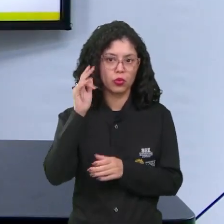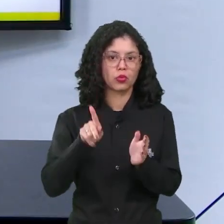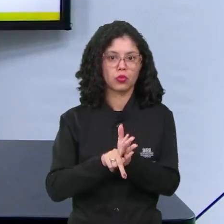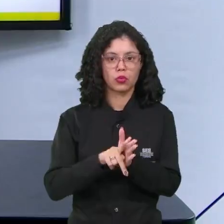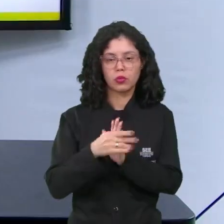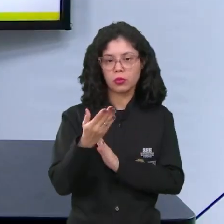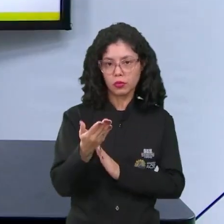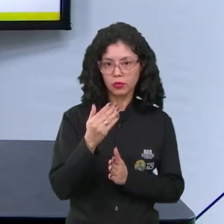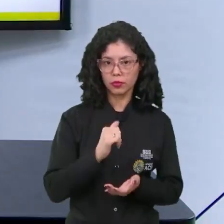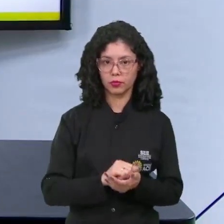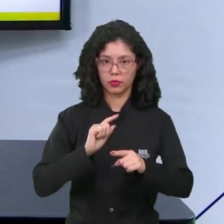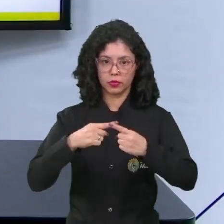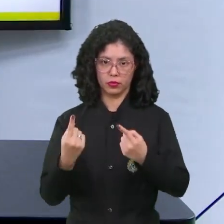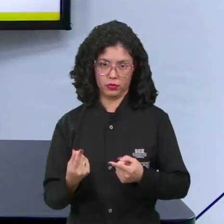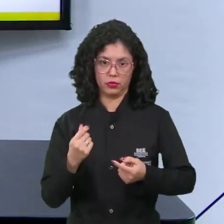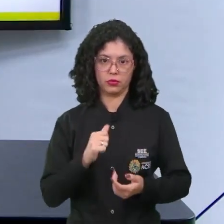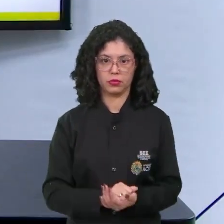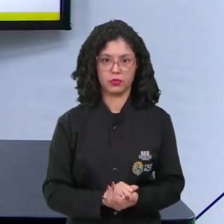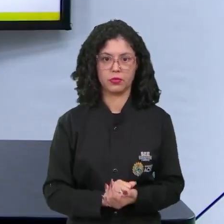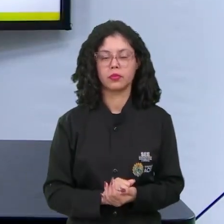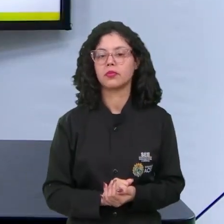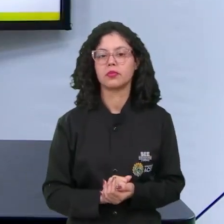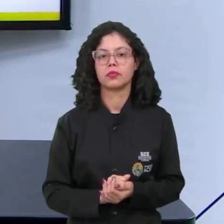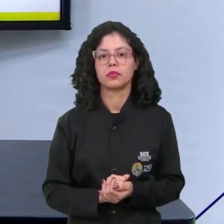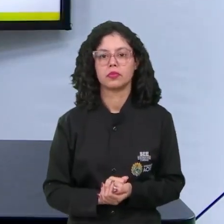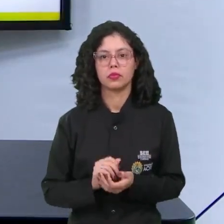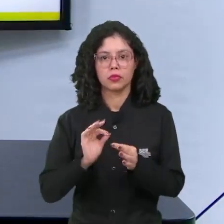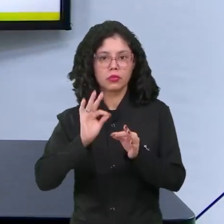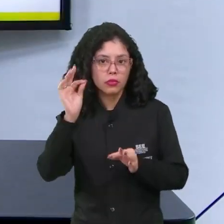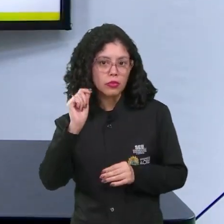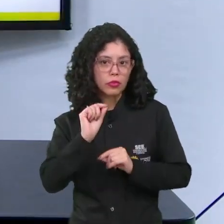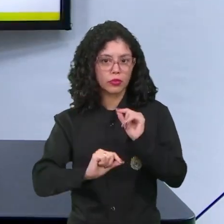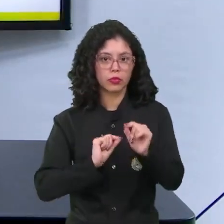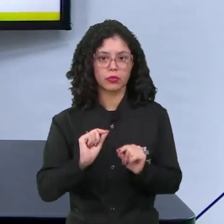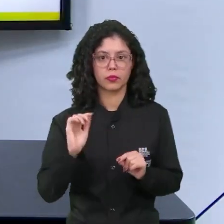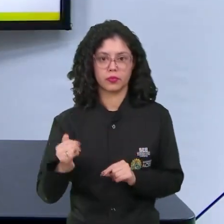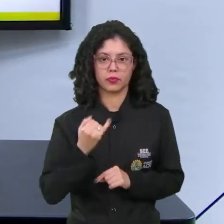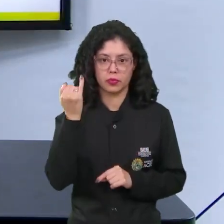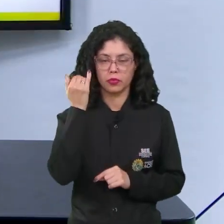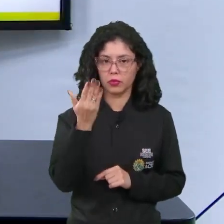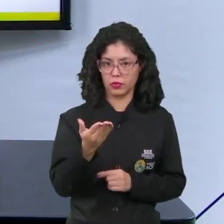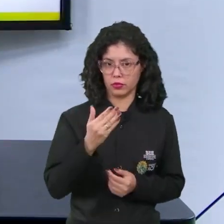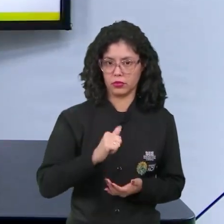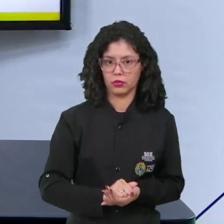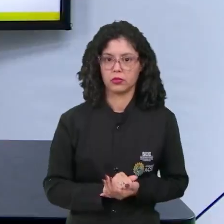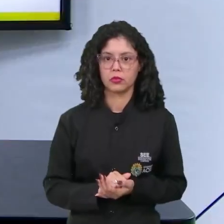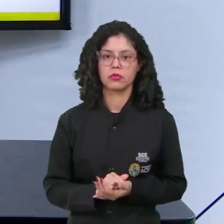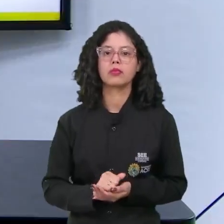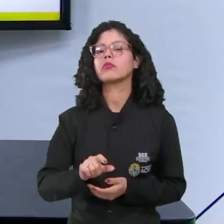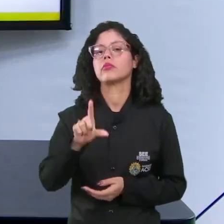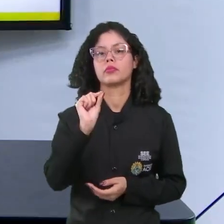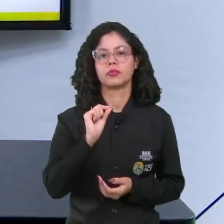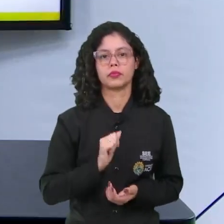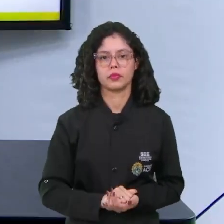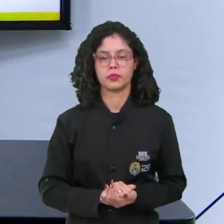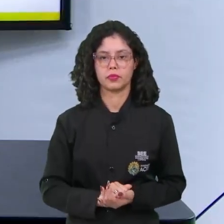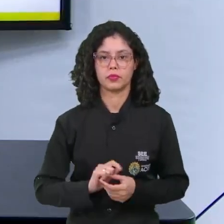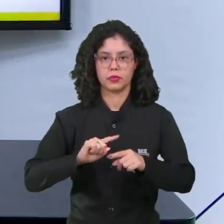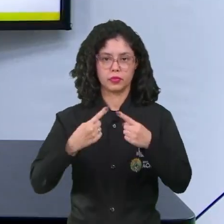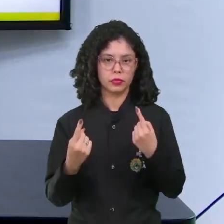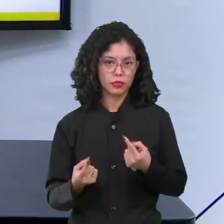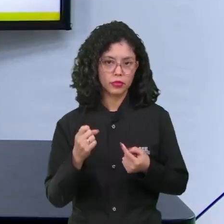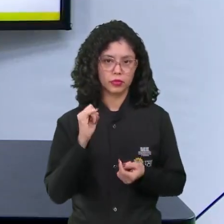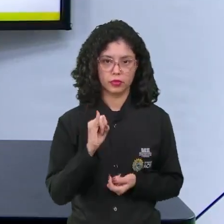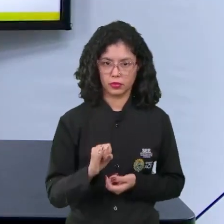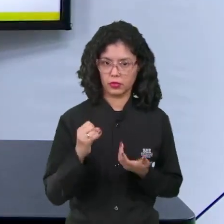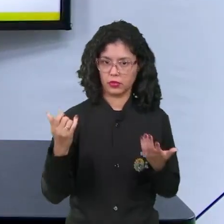você. Mas essa é uma linha muito tênue. O que é importante para você, ele decide. Mas será